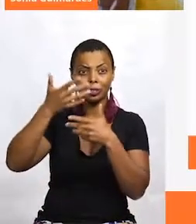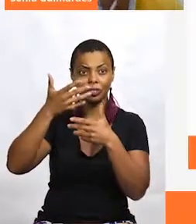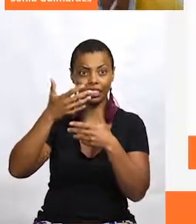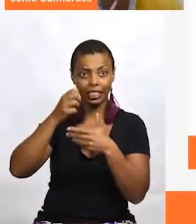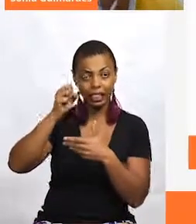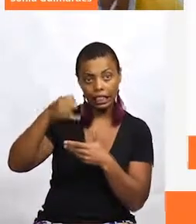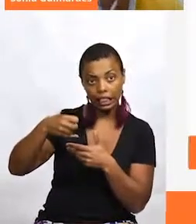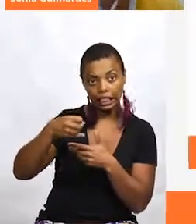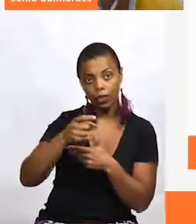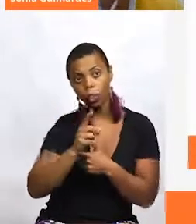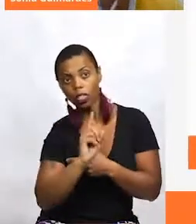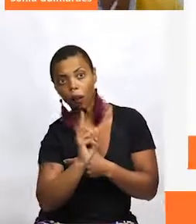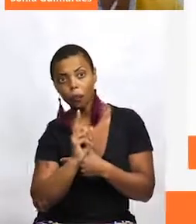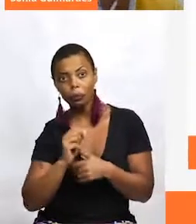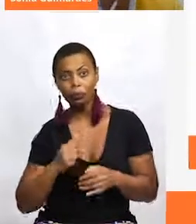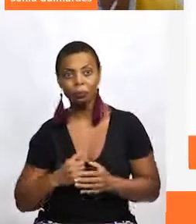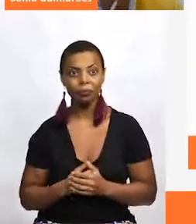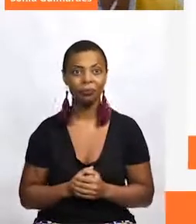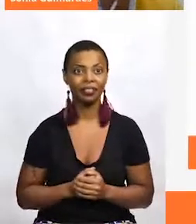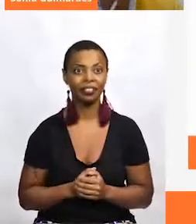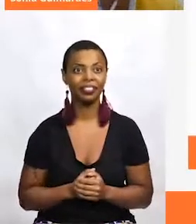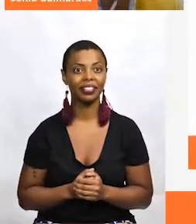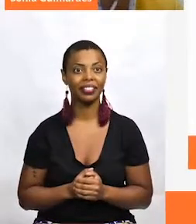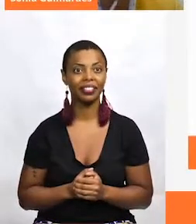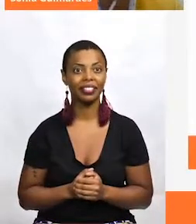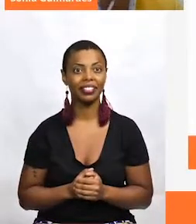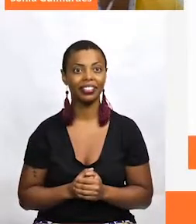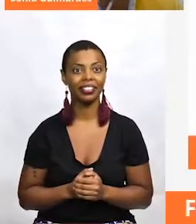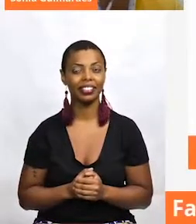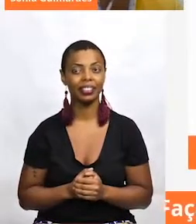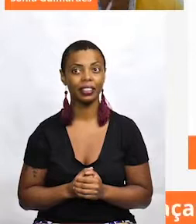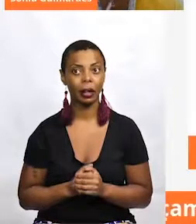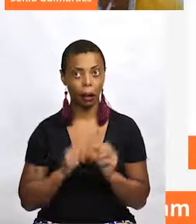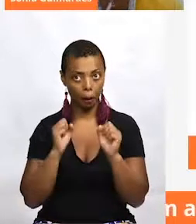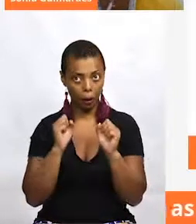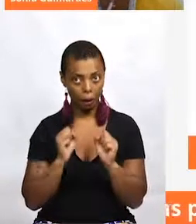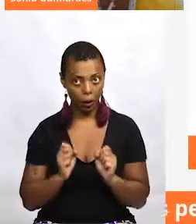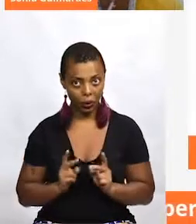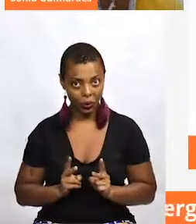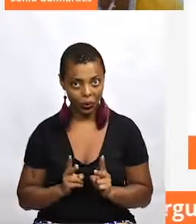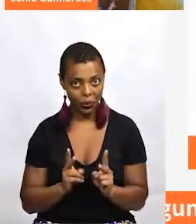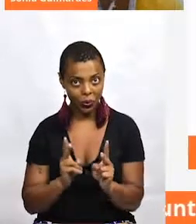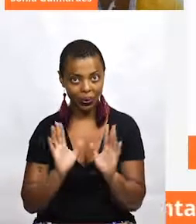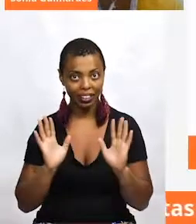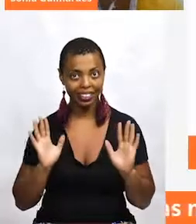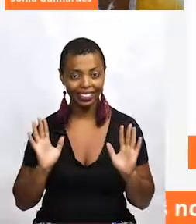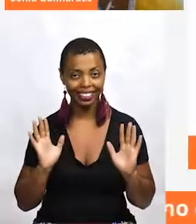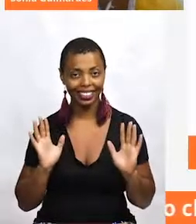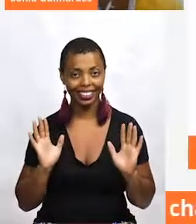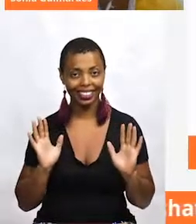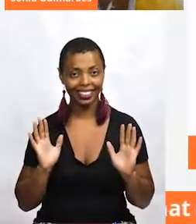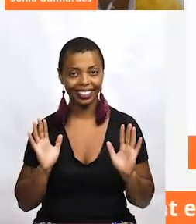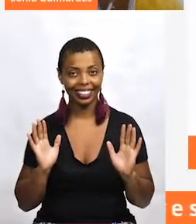Sim? Posso ir?